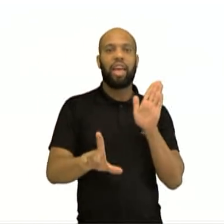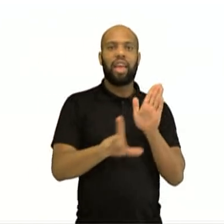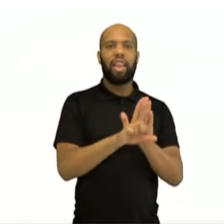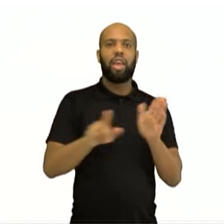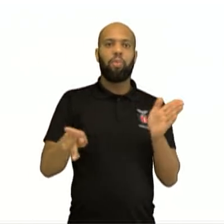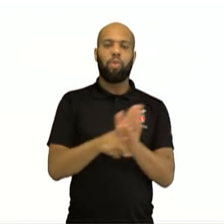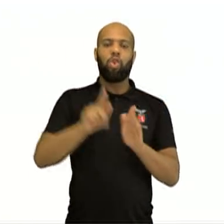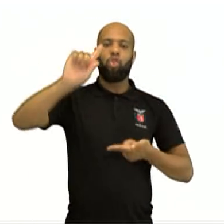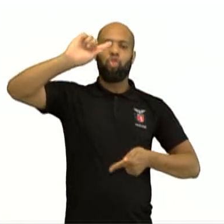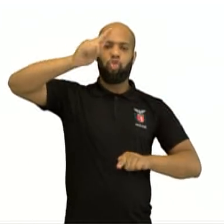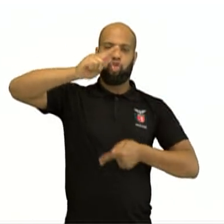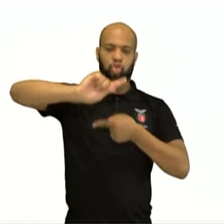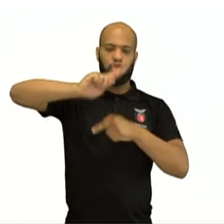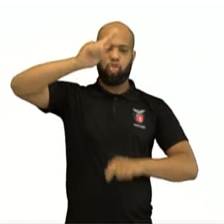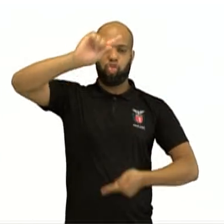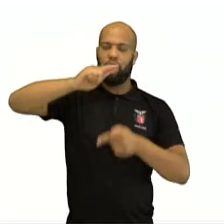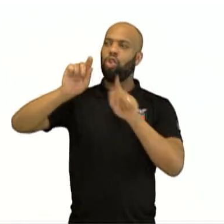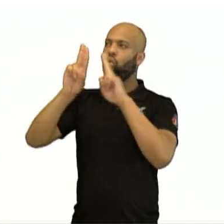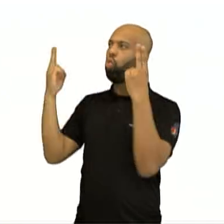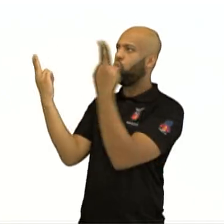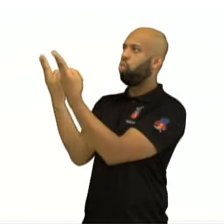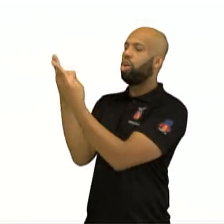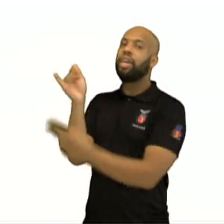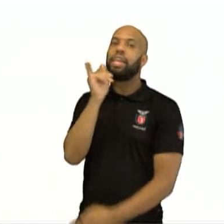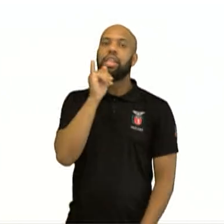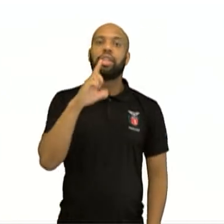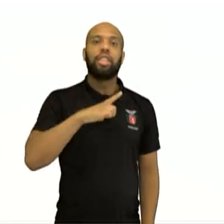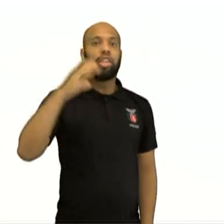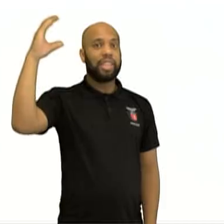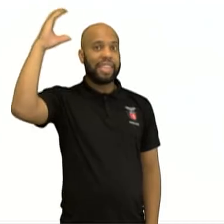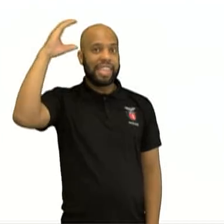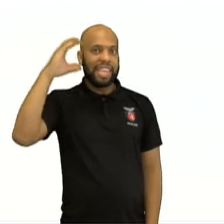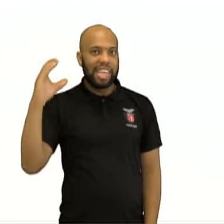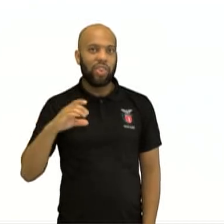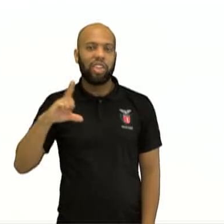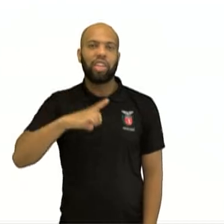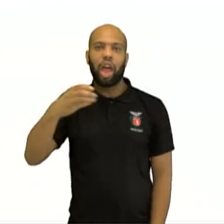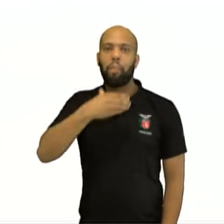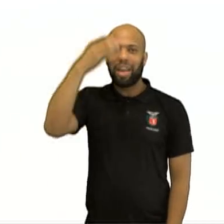gravitação universal. Quando Newton lá descobriu,